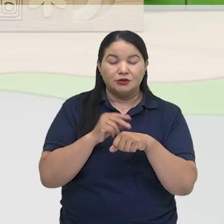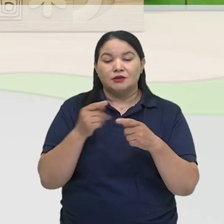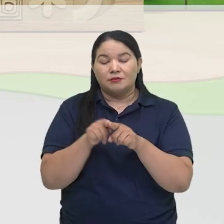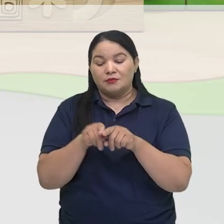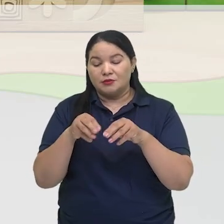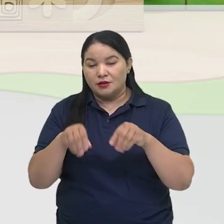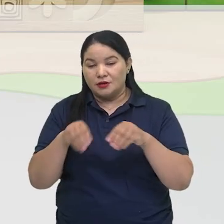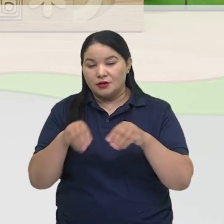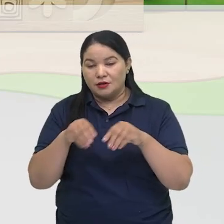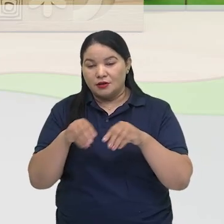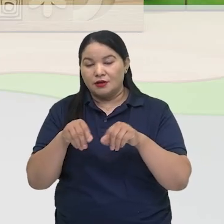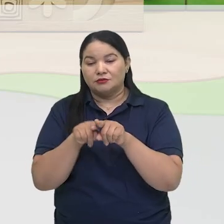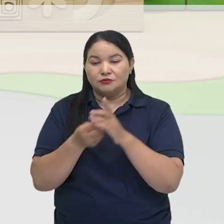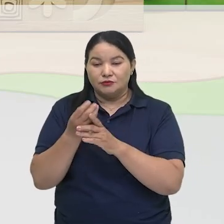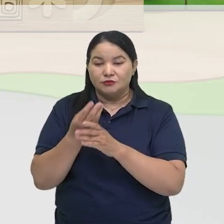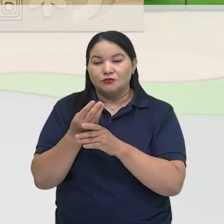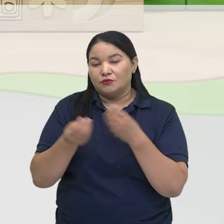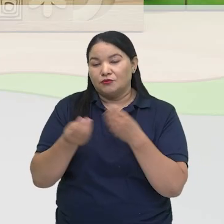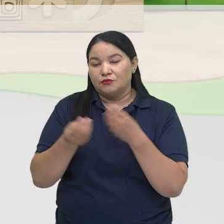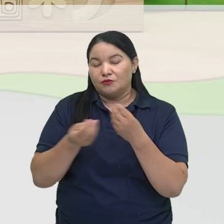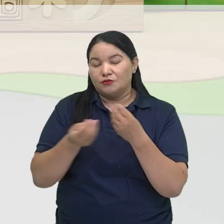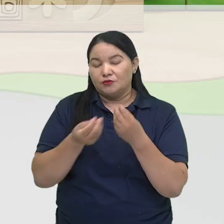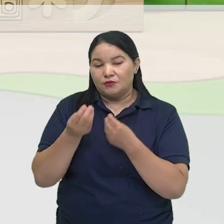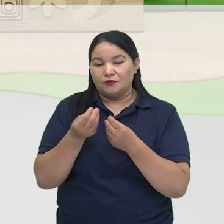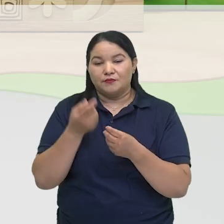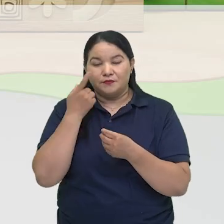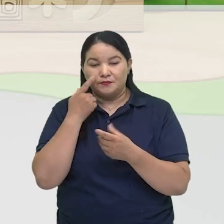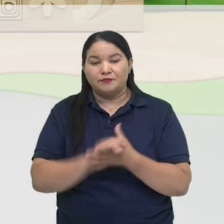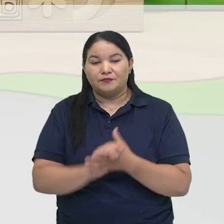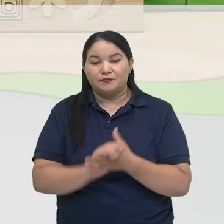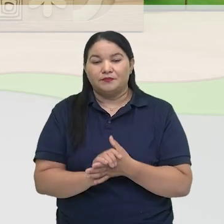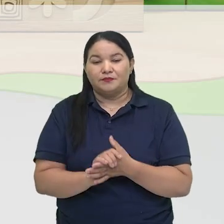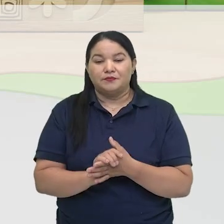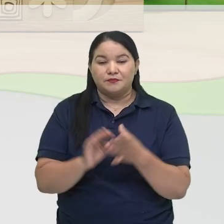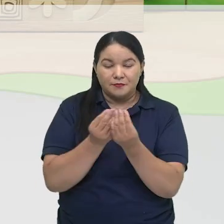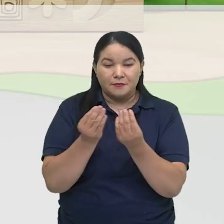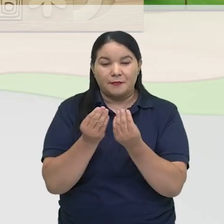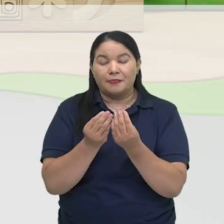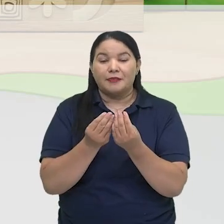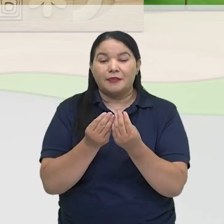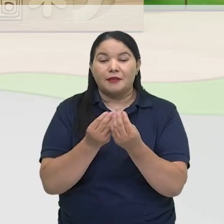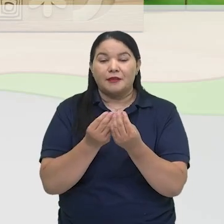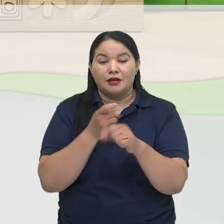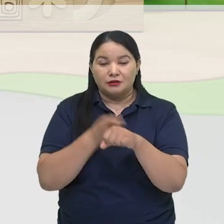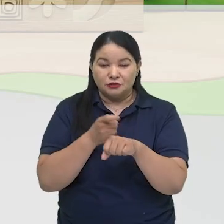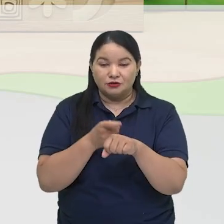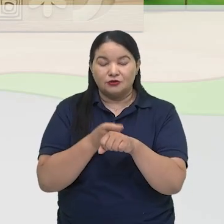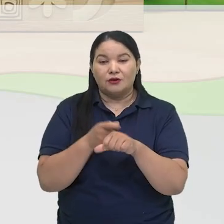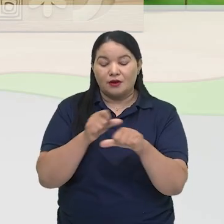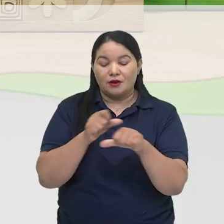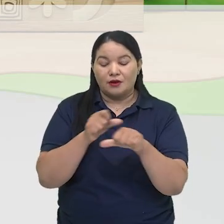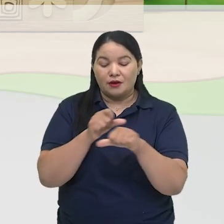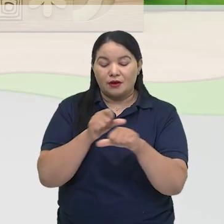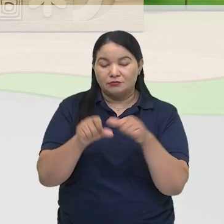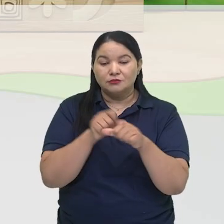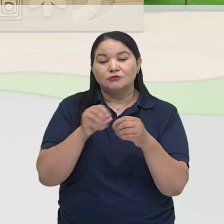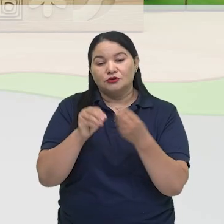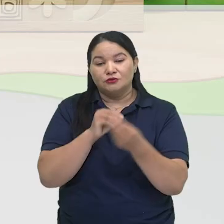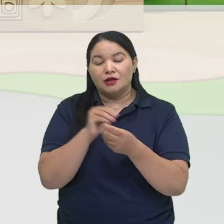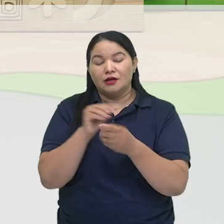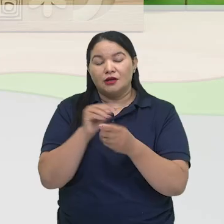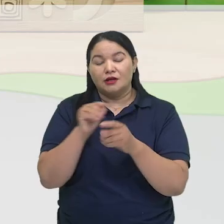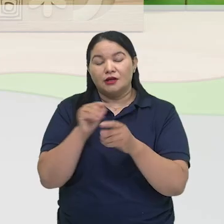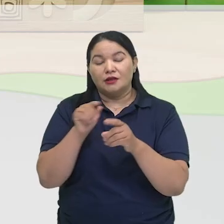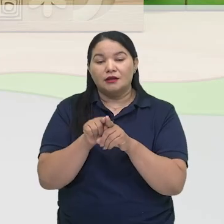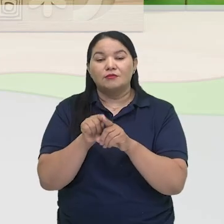suas origens. Então, os minerais, eles vão ser o quê? As substâncias sólidas, homogêneas, né, que geralmente